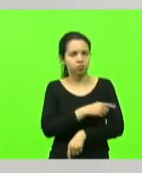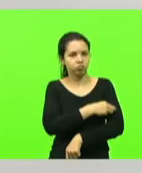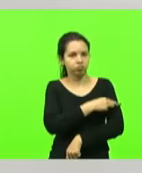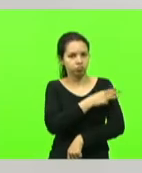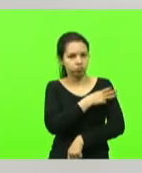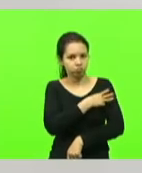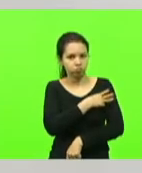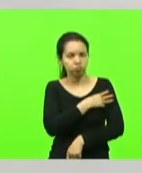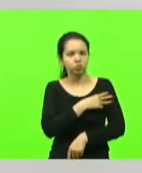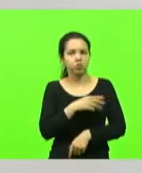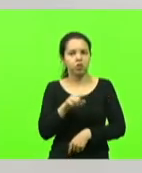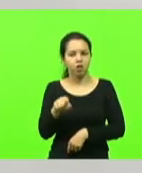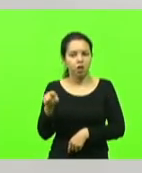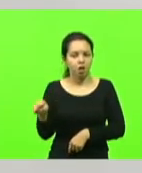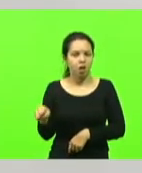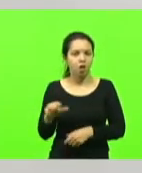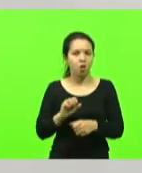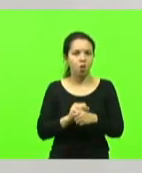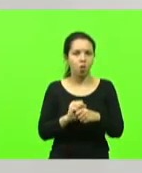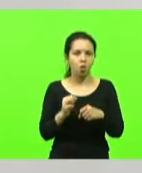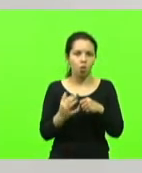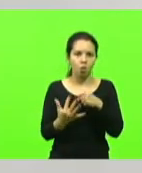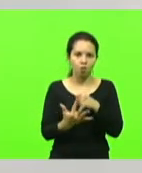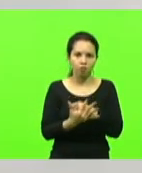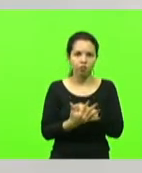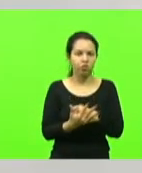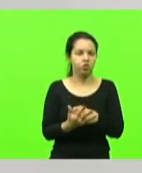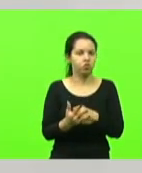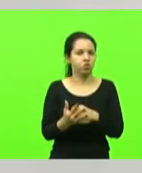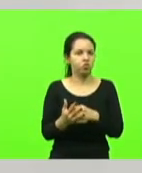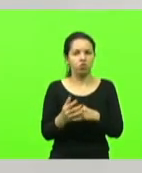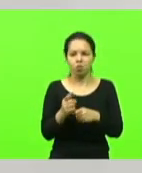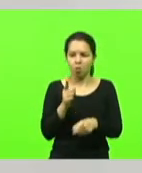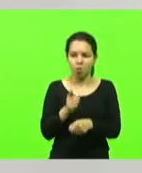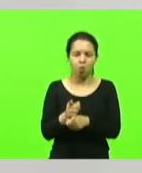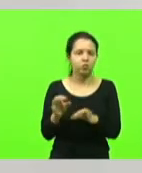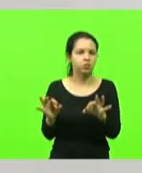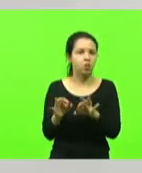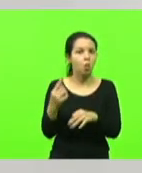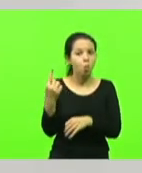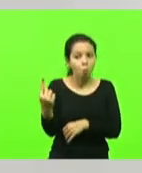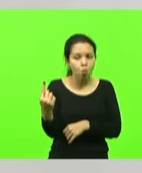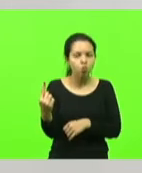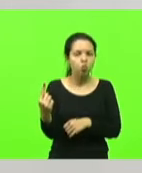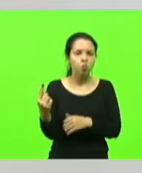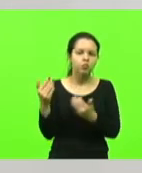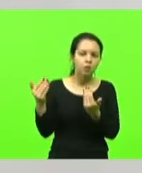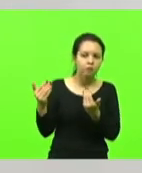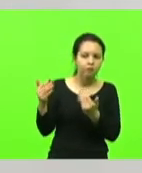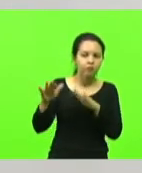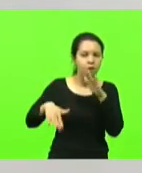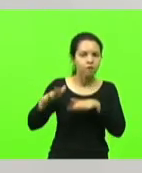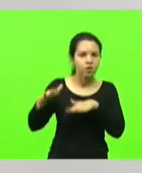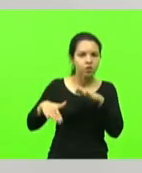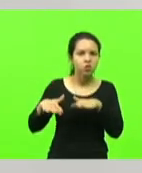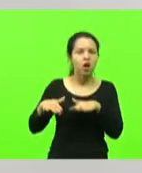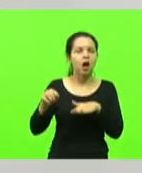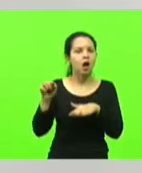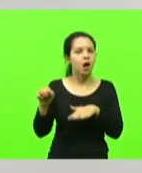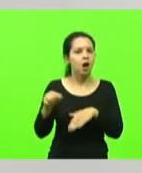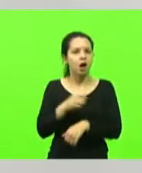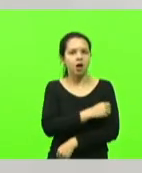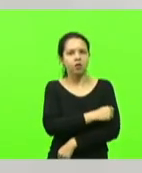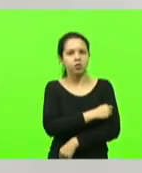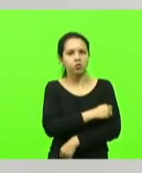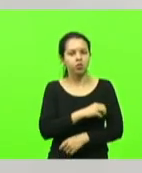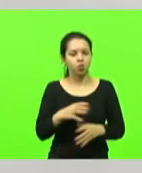afastada, nenhum caso a mais foi positivado. Ou seja, um aluno tem uma suspeita e a vigilância afasta a turma